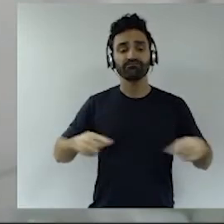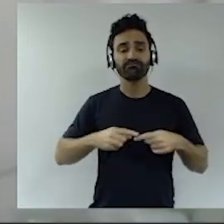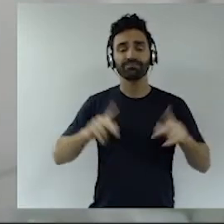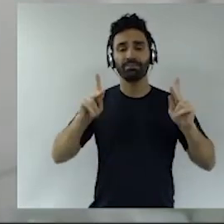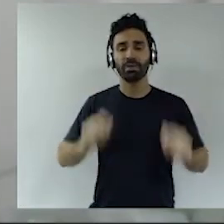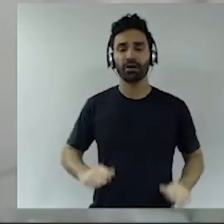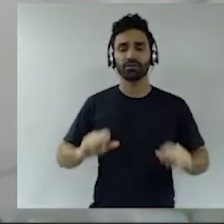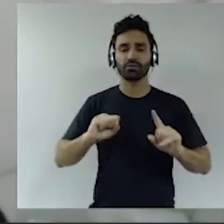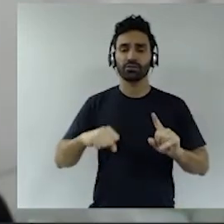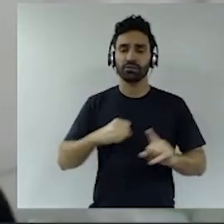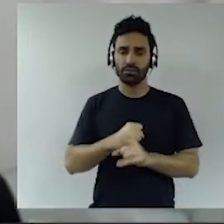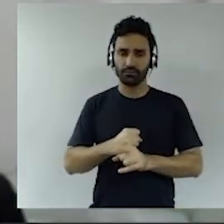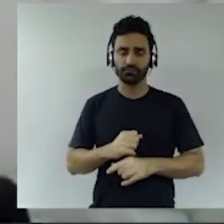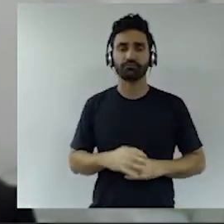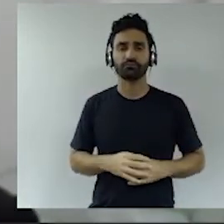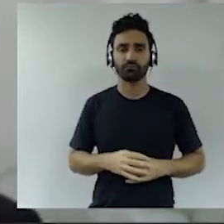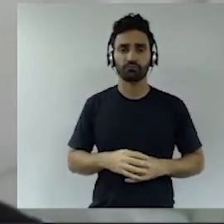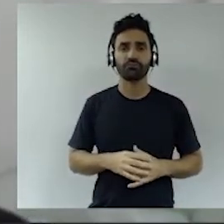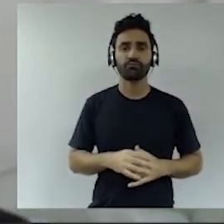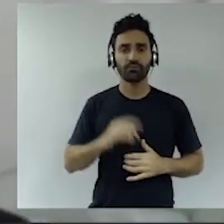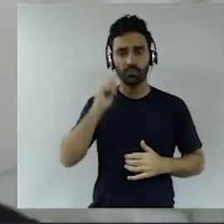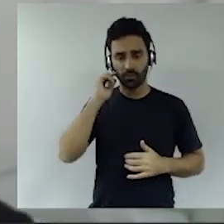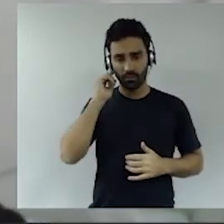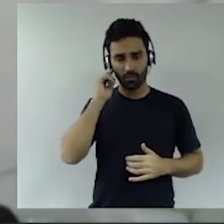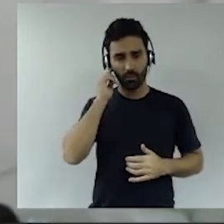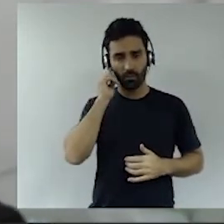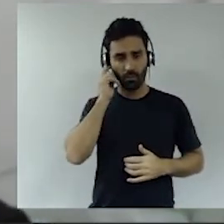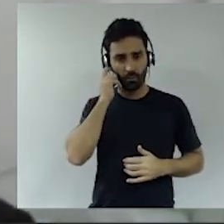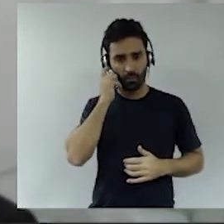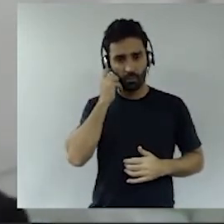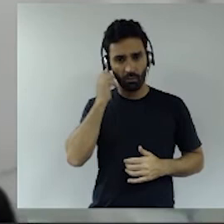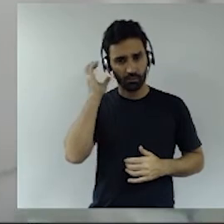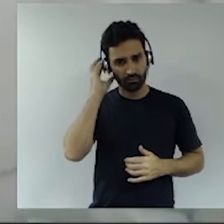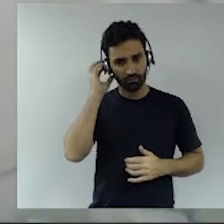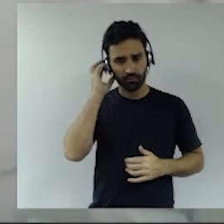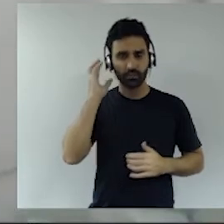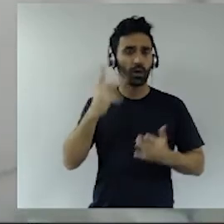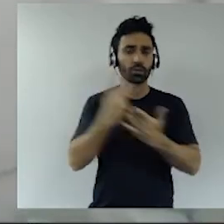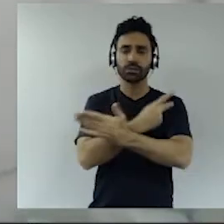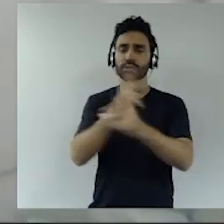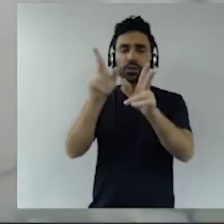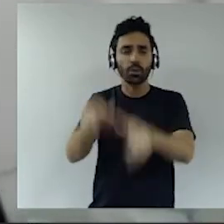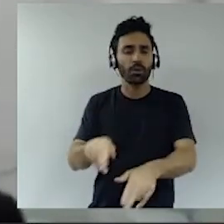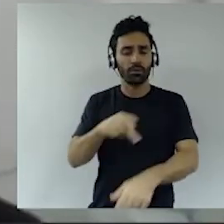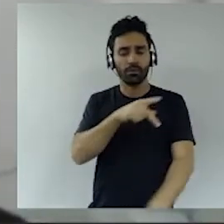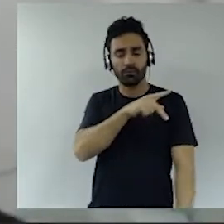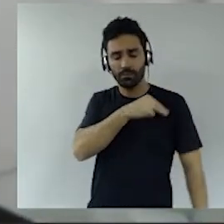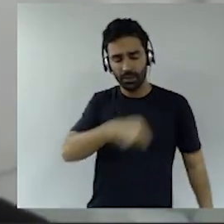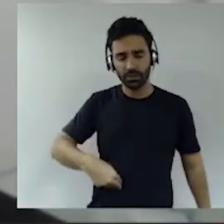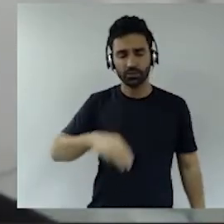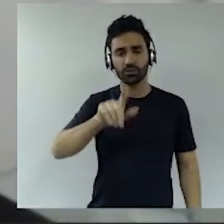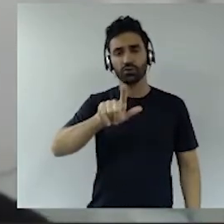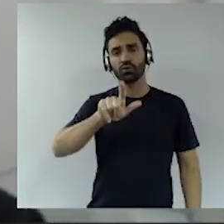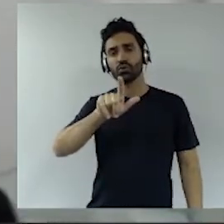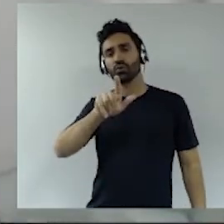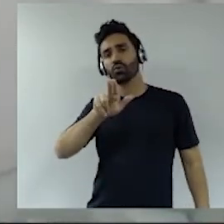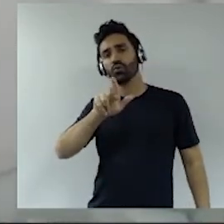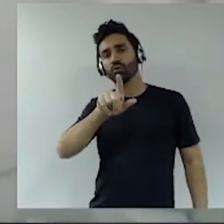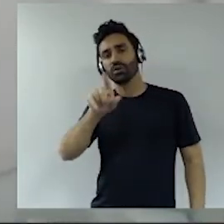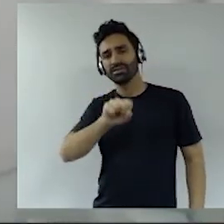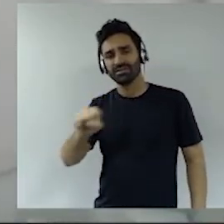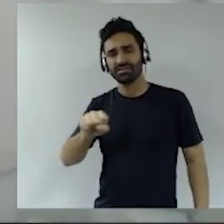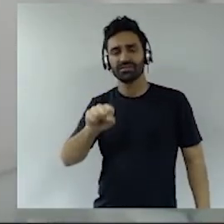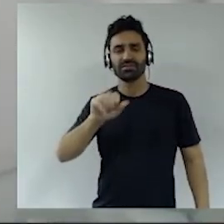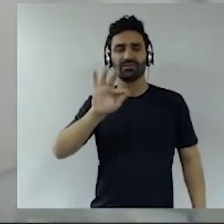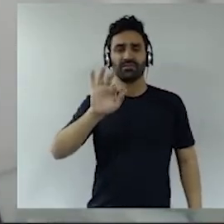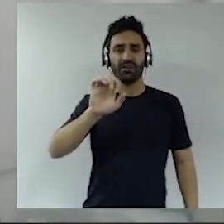sociais. Isso, sob pena de ocorrer aquilo que o ministro Luiz Felipe Salomão fala a